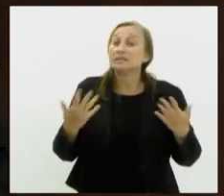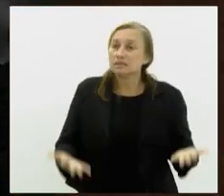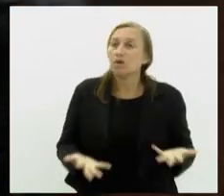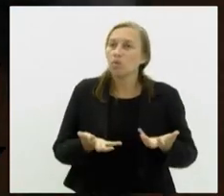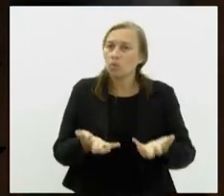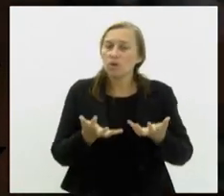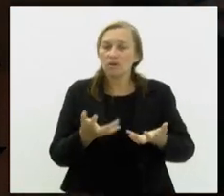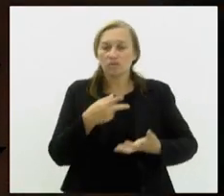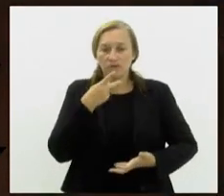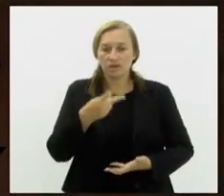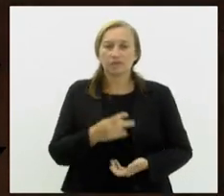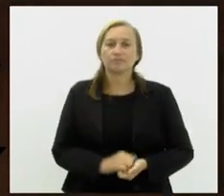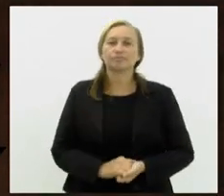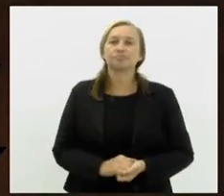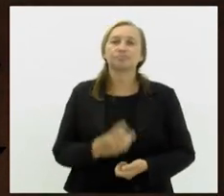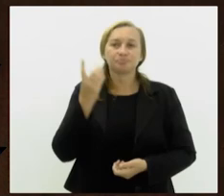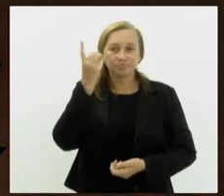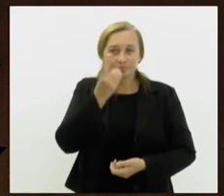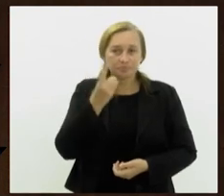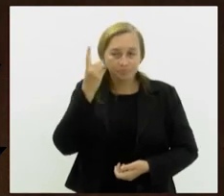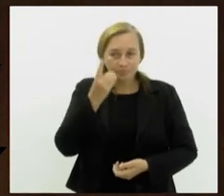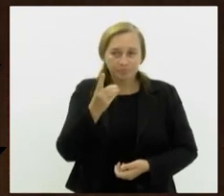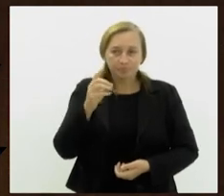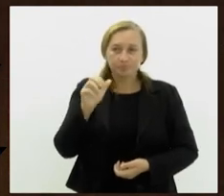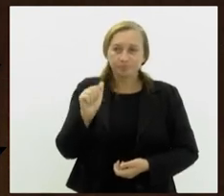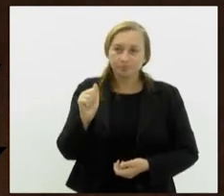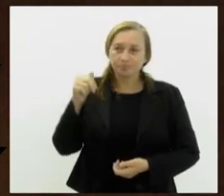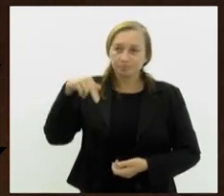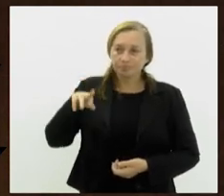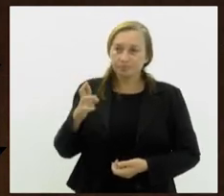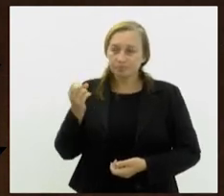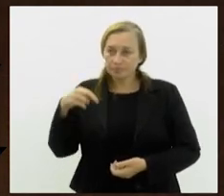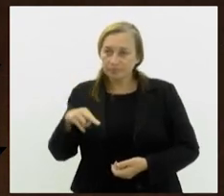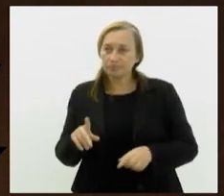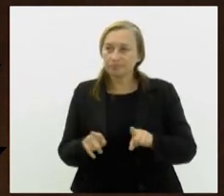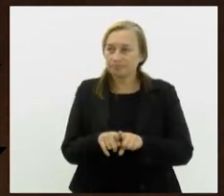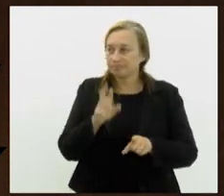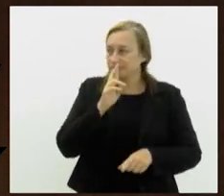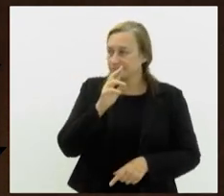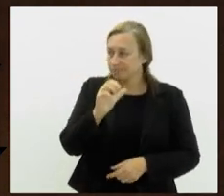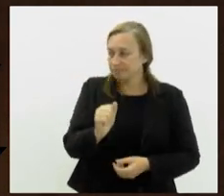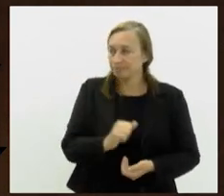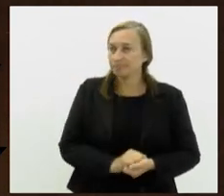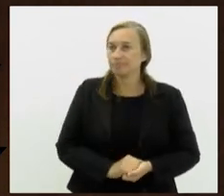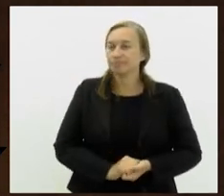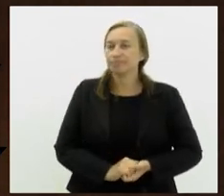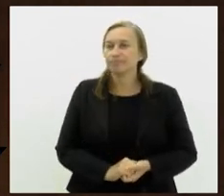quero dizer... deputados Anderson, deputados Amorim, que